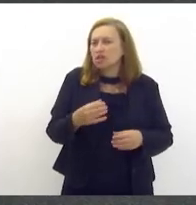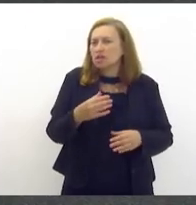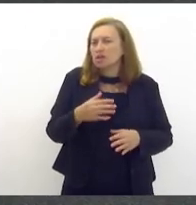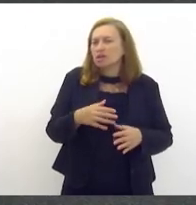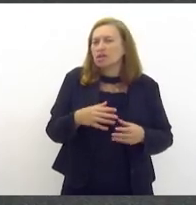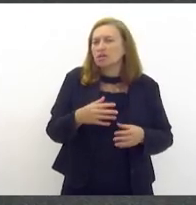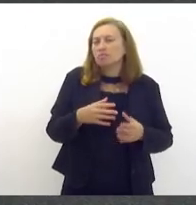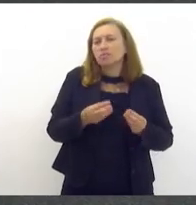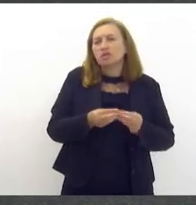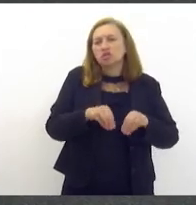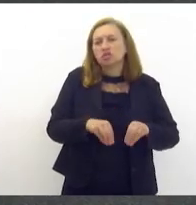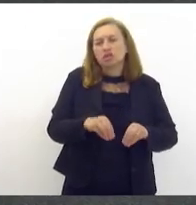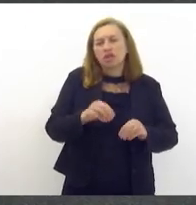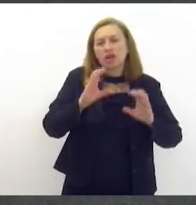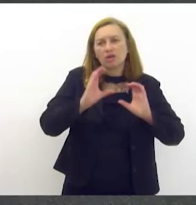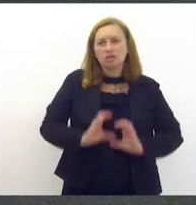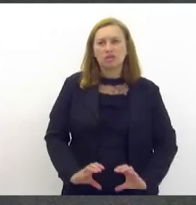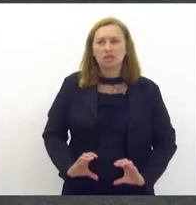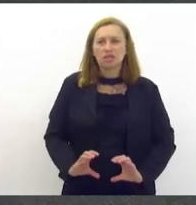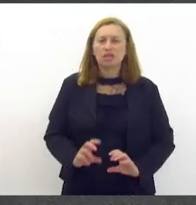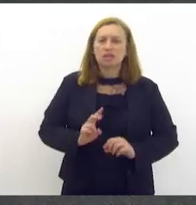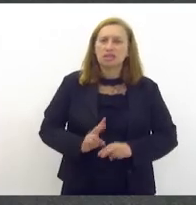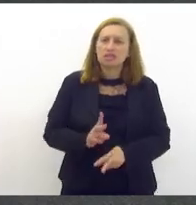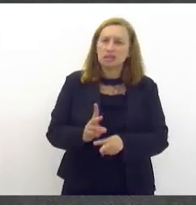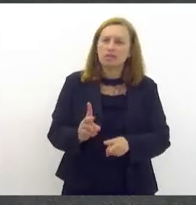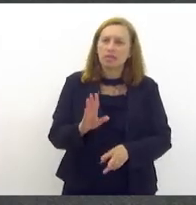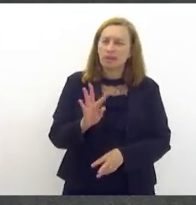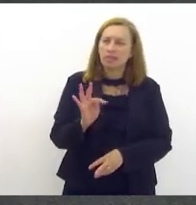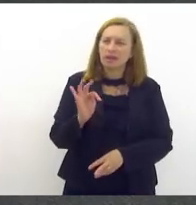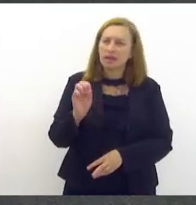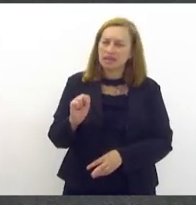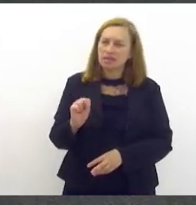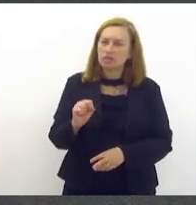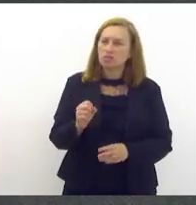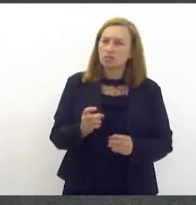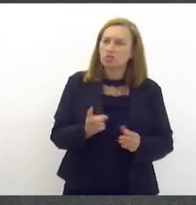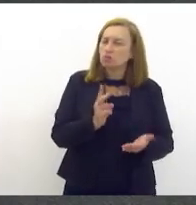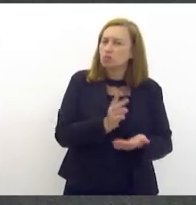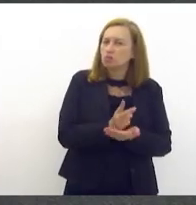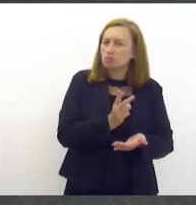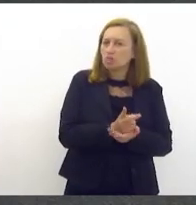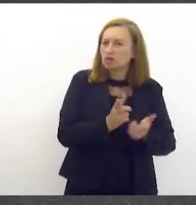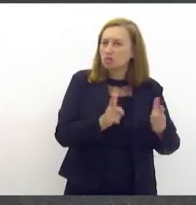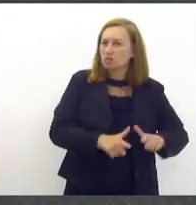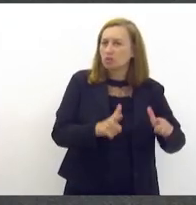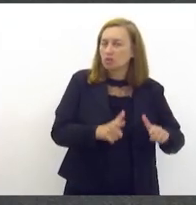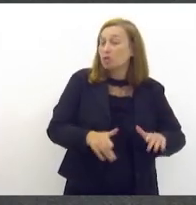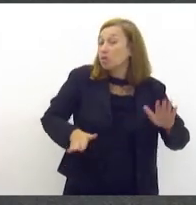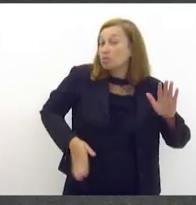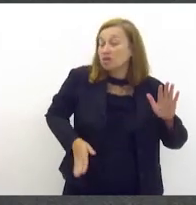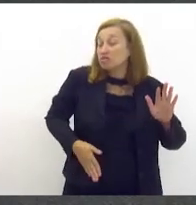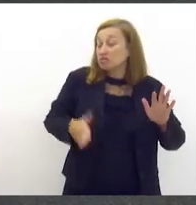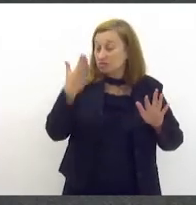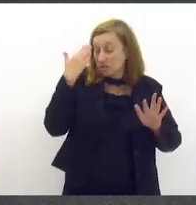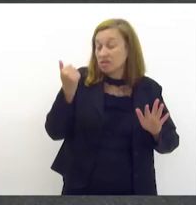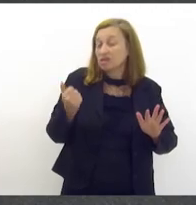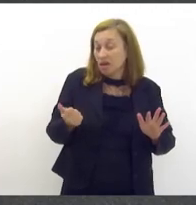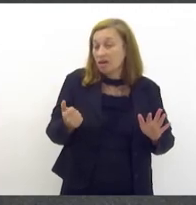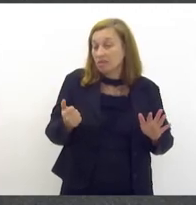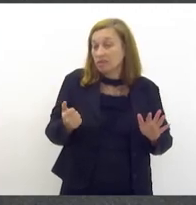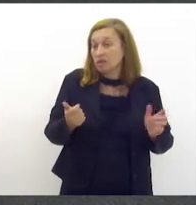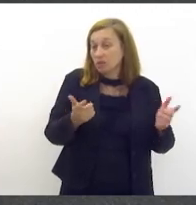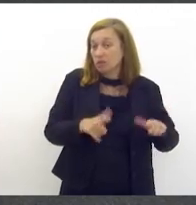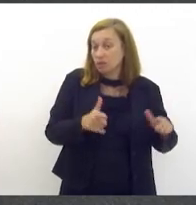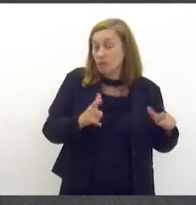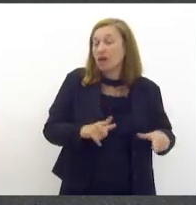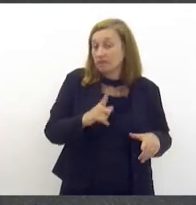você fazia blitz sempre no mesmo lugar, deputado Dionísio, os bandidos já sabem que aquele lugar